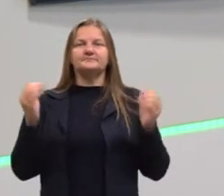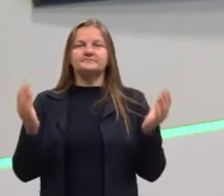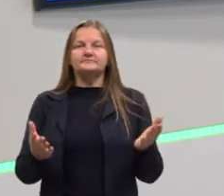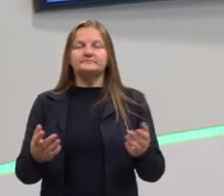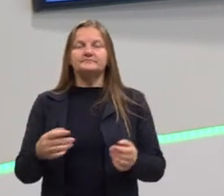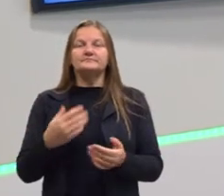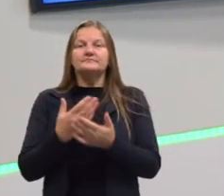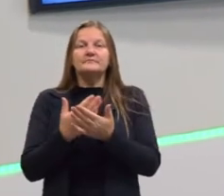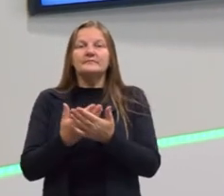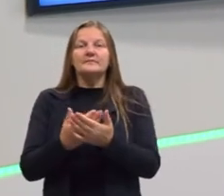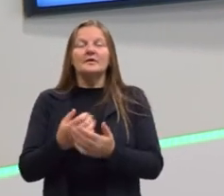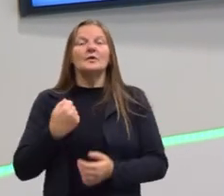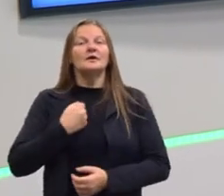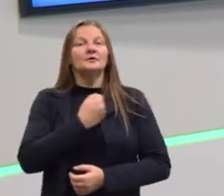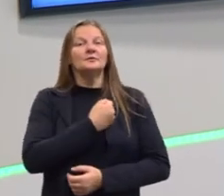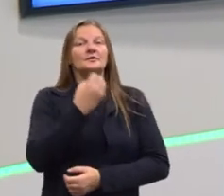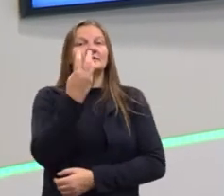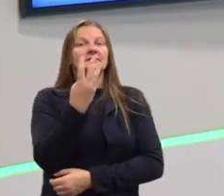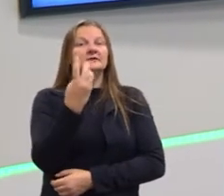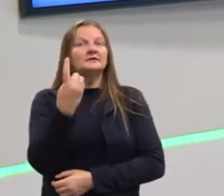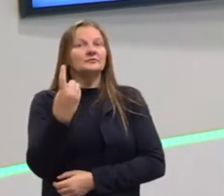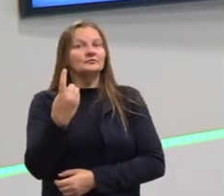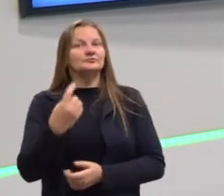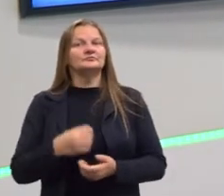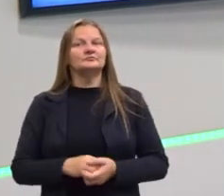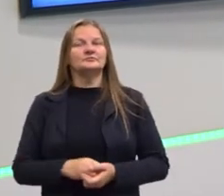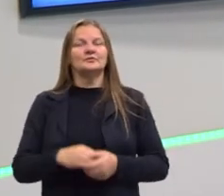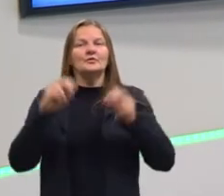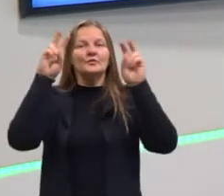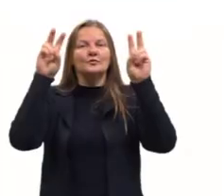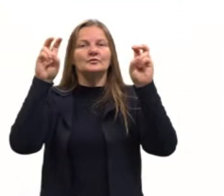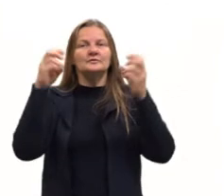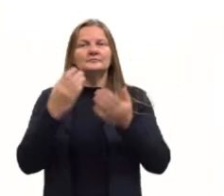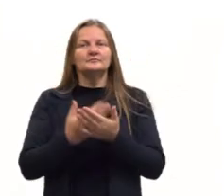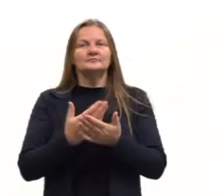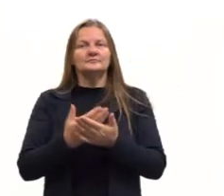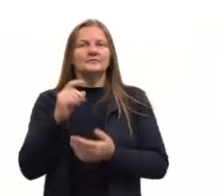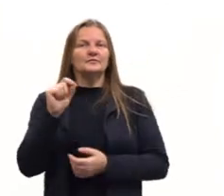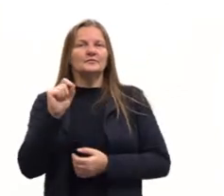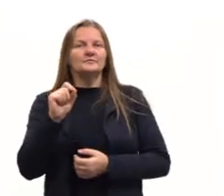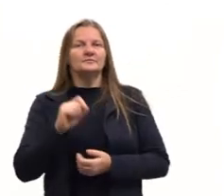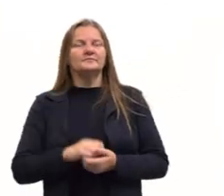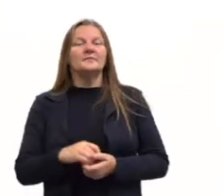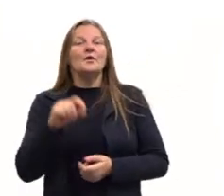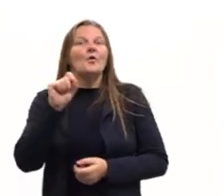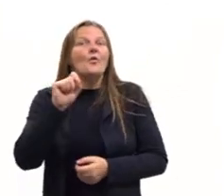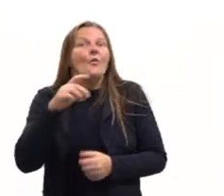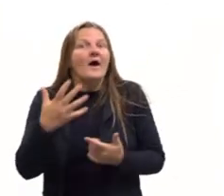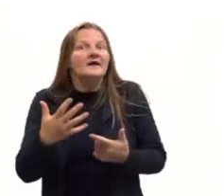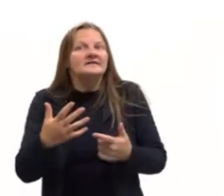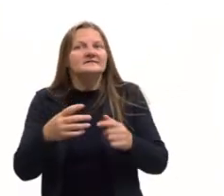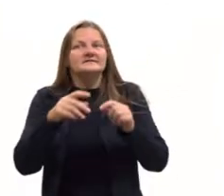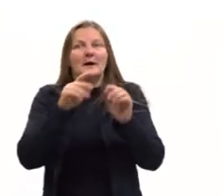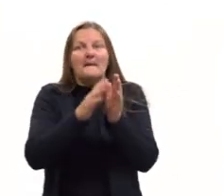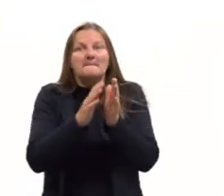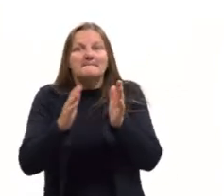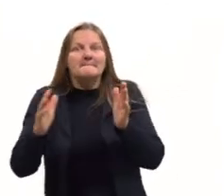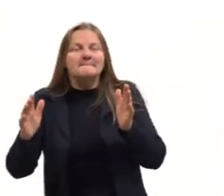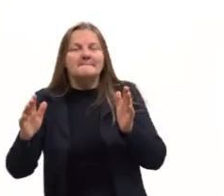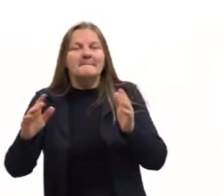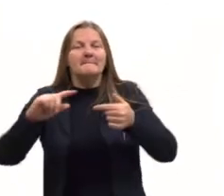hoje para nossa aula de número 31 o tema da nossa aula é quais são as progressões